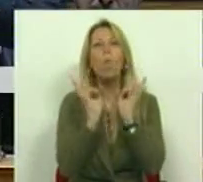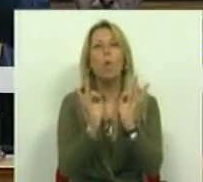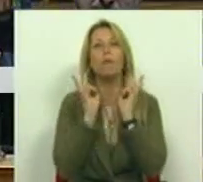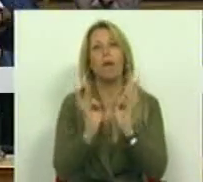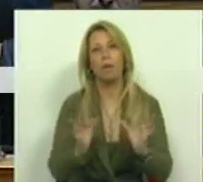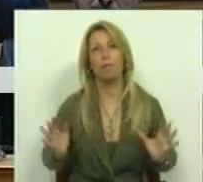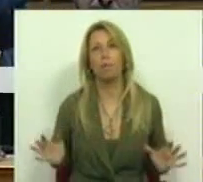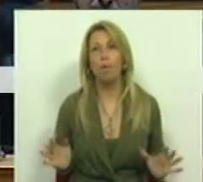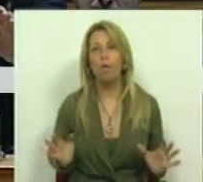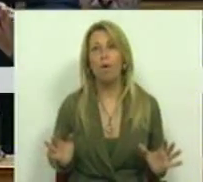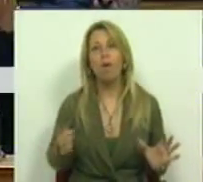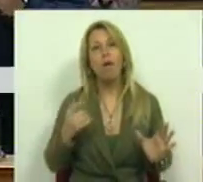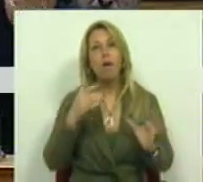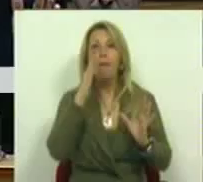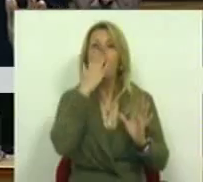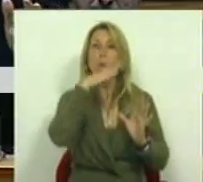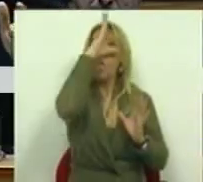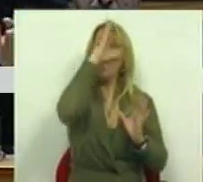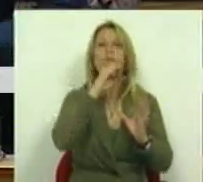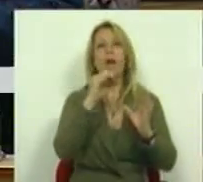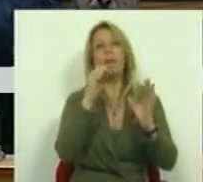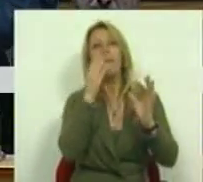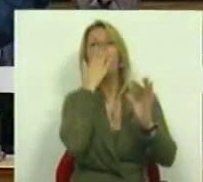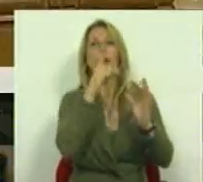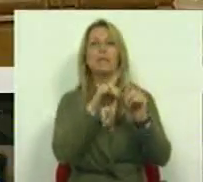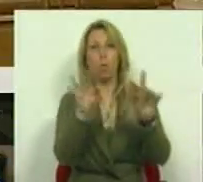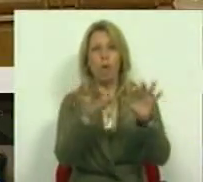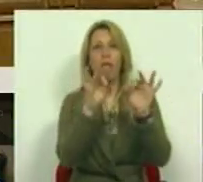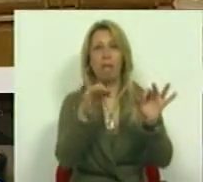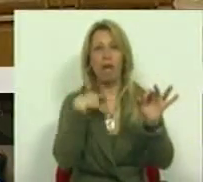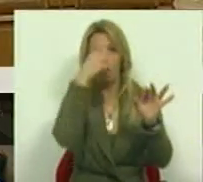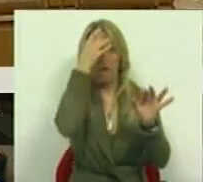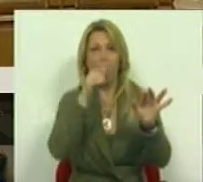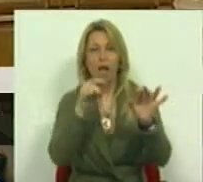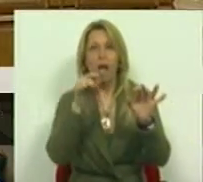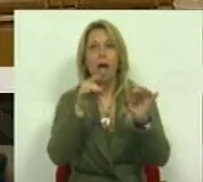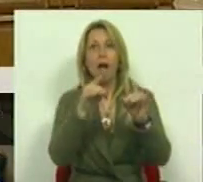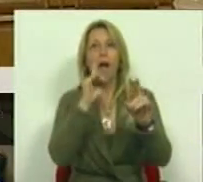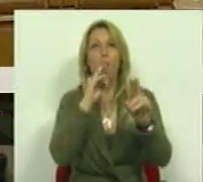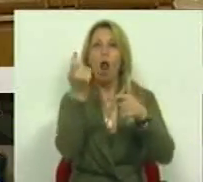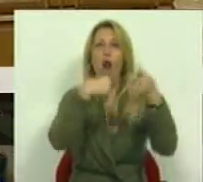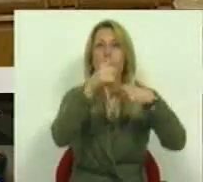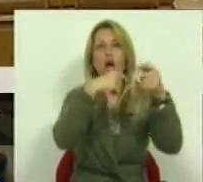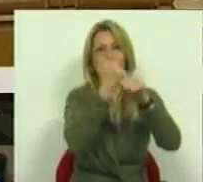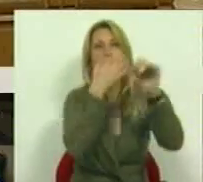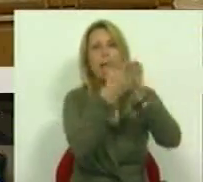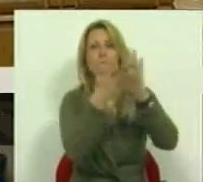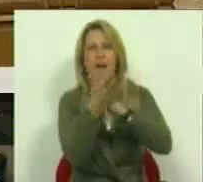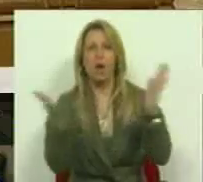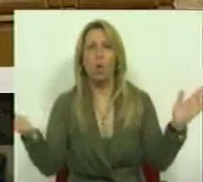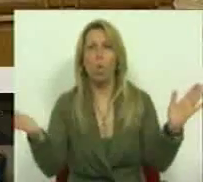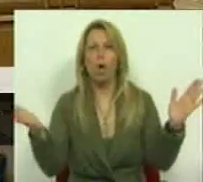se transforma numa espécie de loja de empregos, mas, Sr. Primeiro-Ministro, são os homens do